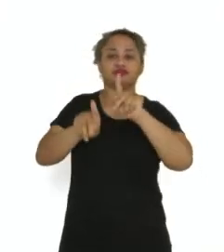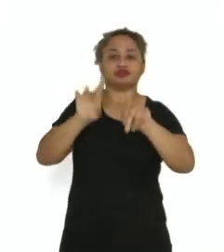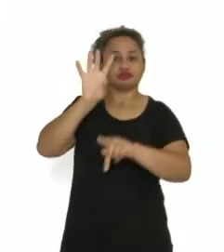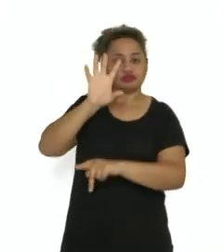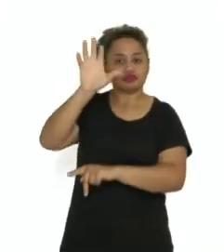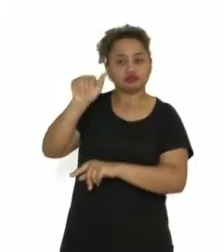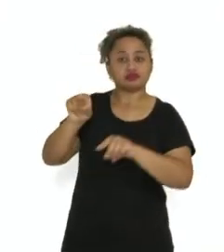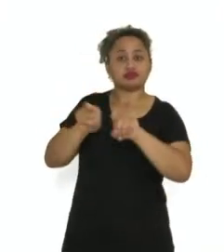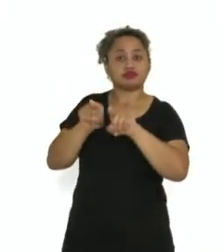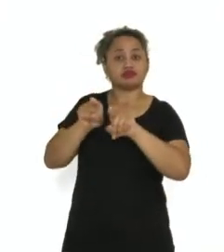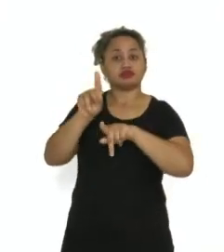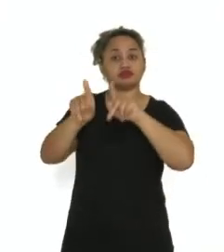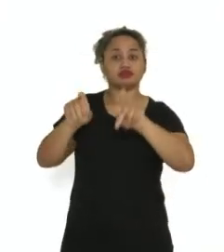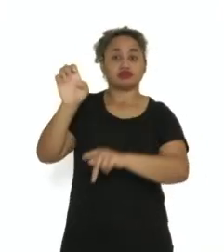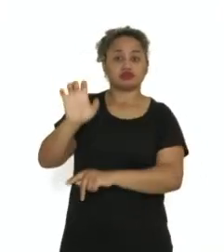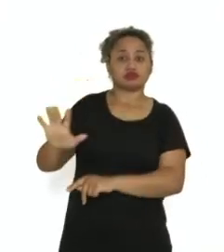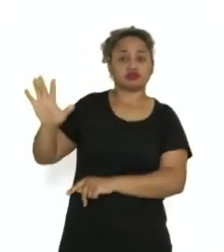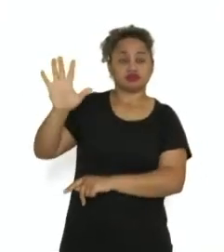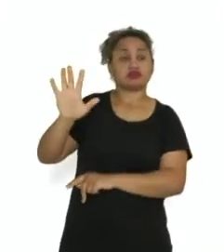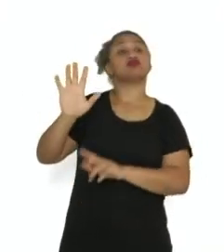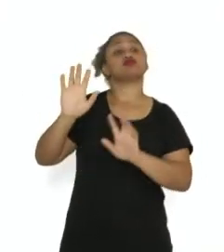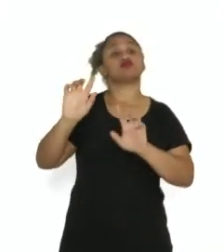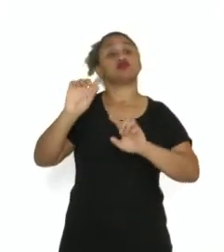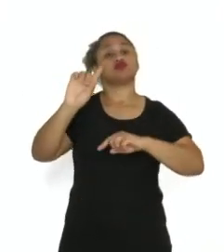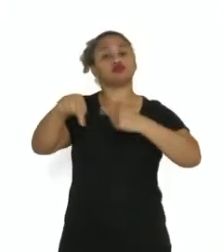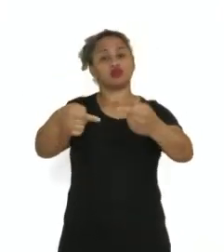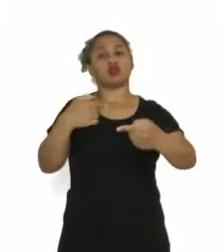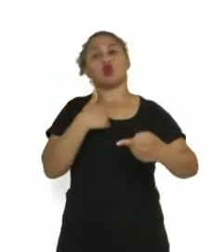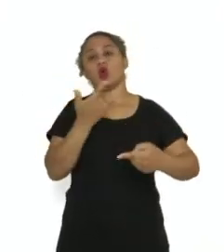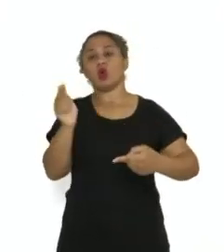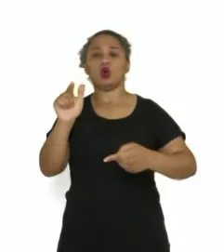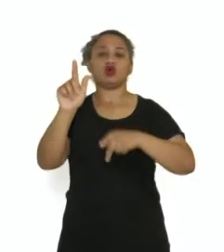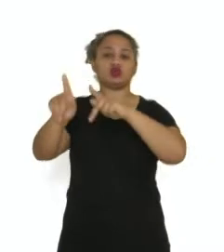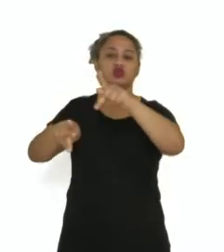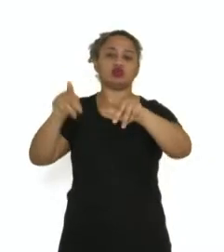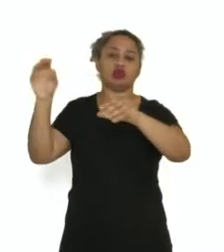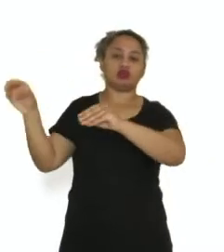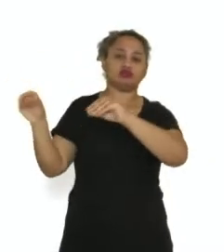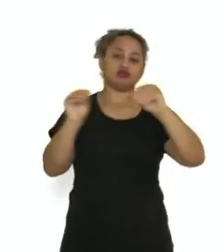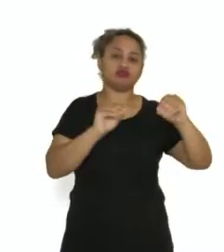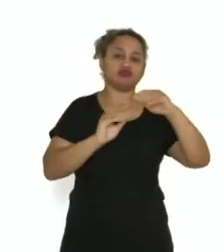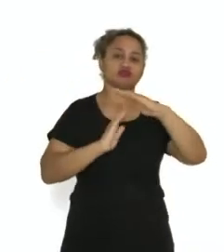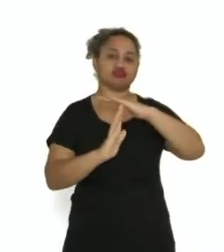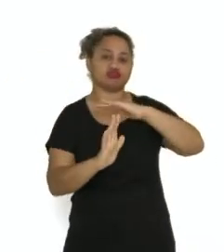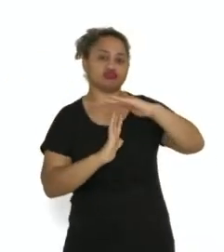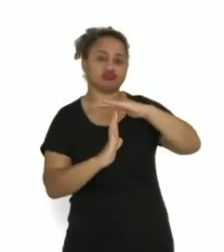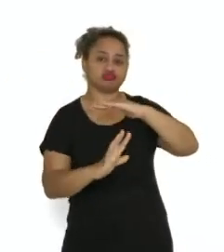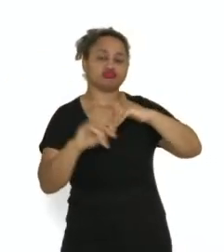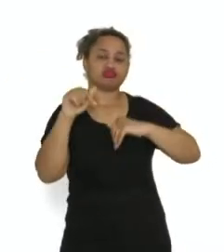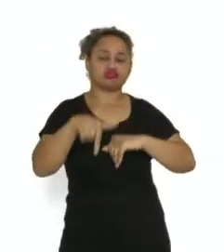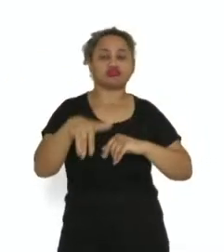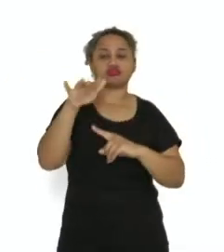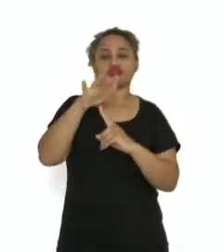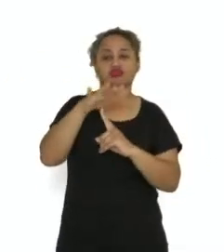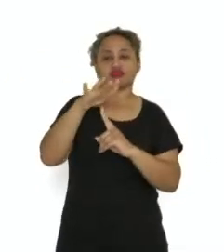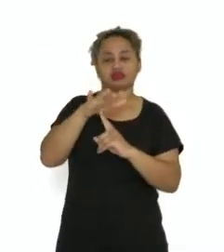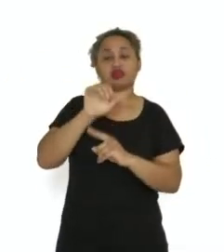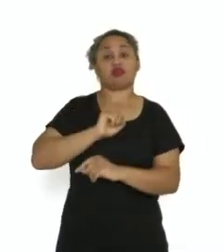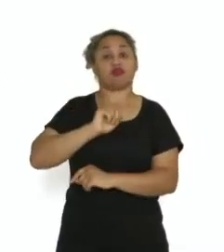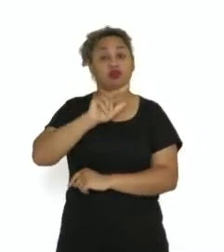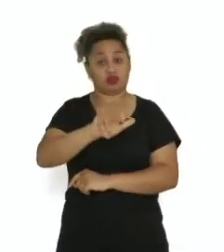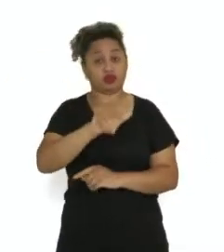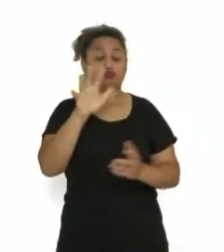povos europeus. Posteriormente, né, vários outros povos imigraram aqui para o Paraná, né, além dos portugueses que